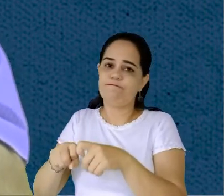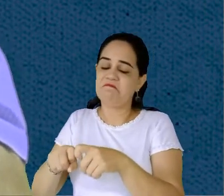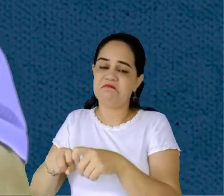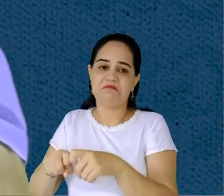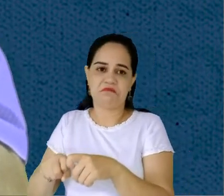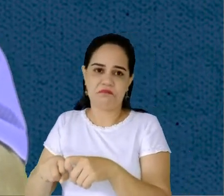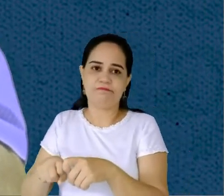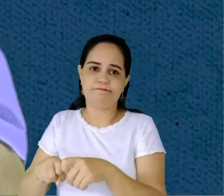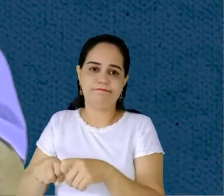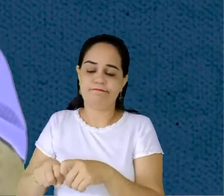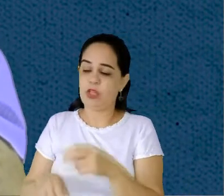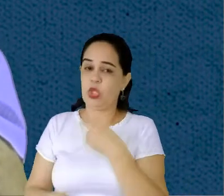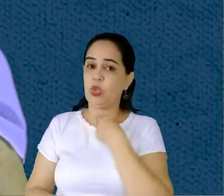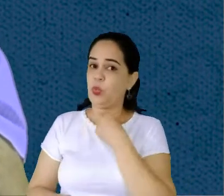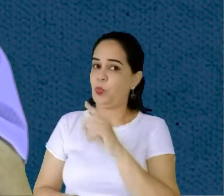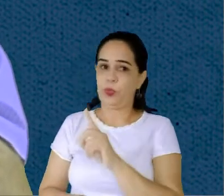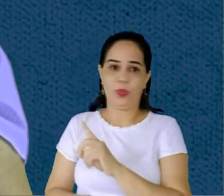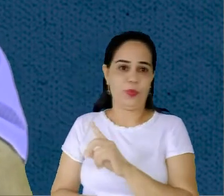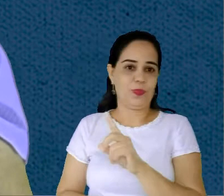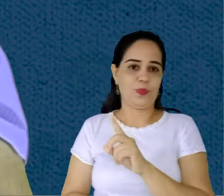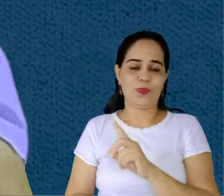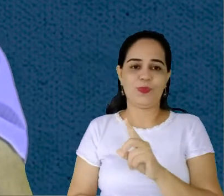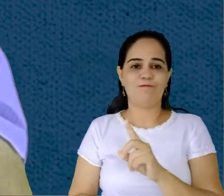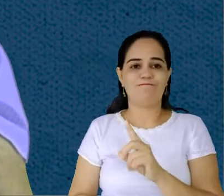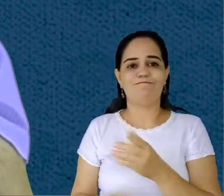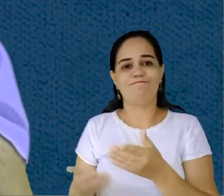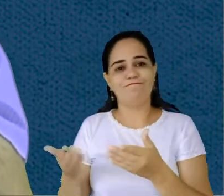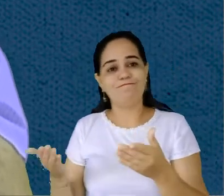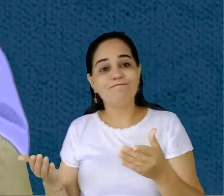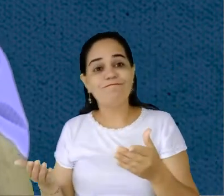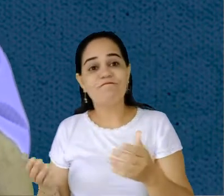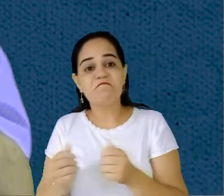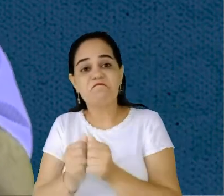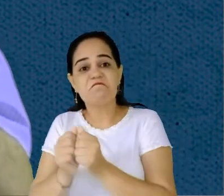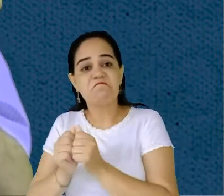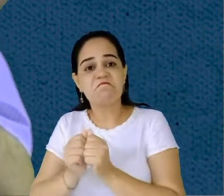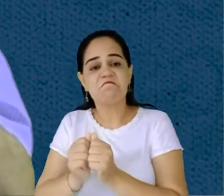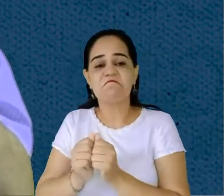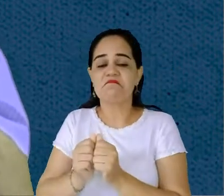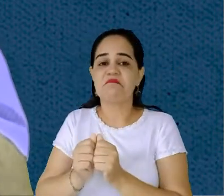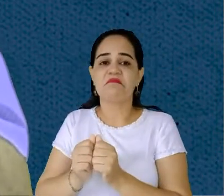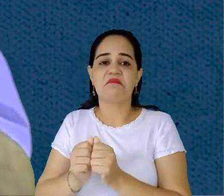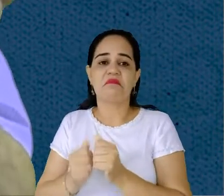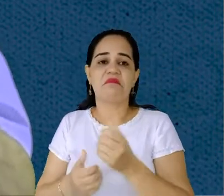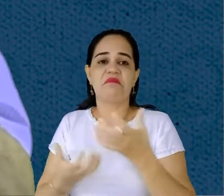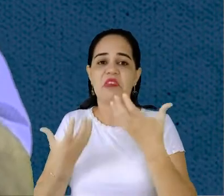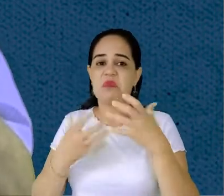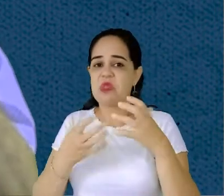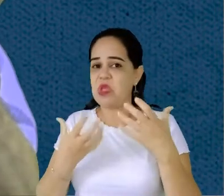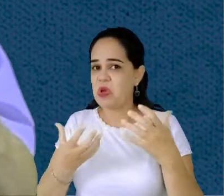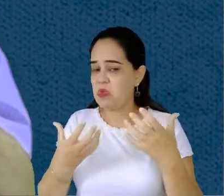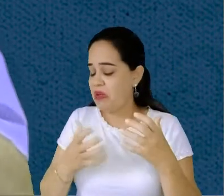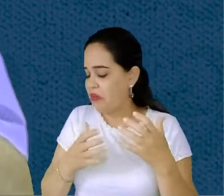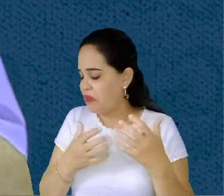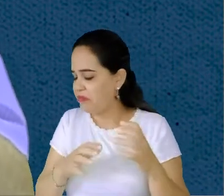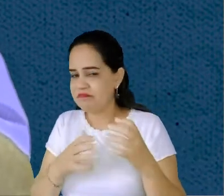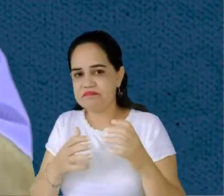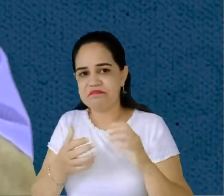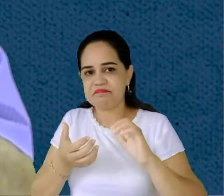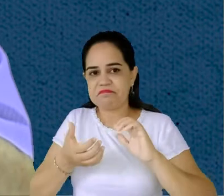que esta questão também é muito válida para hoje. Hoje as pessoas já não casam mais, simplesmente se juntam. Muitas